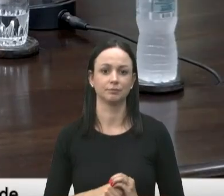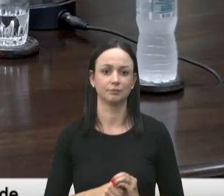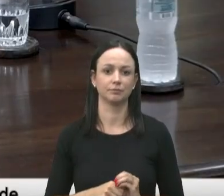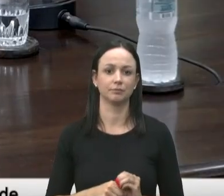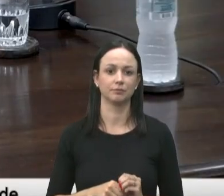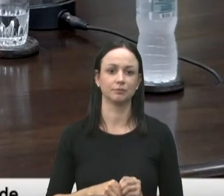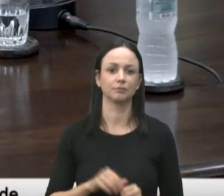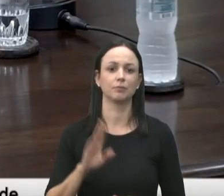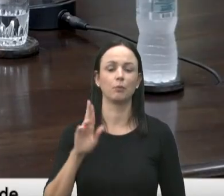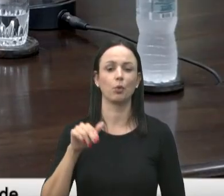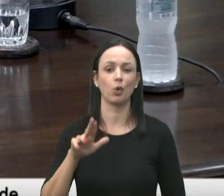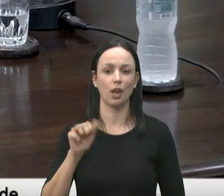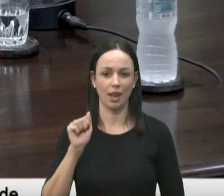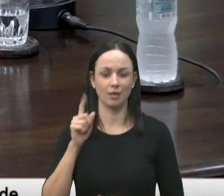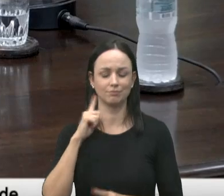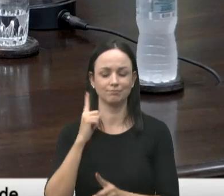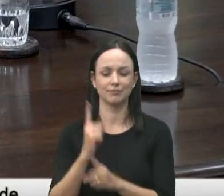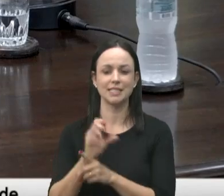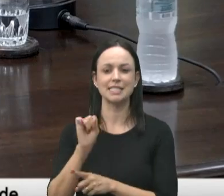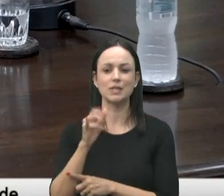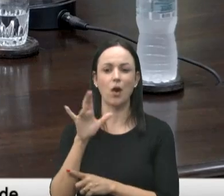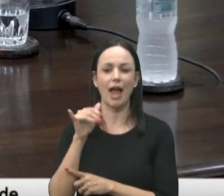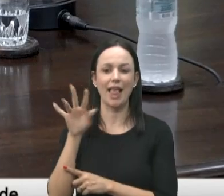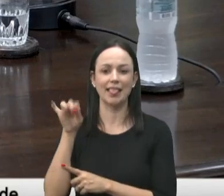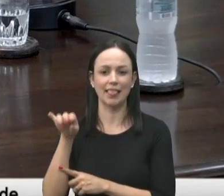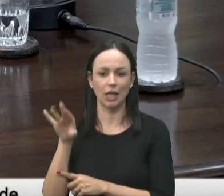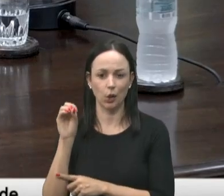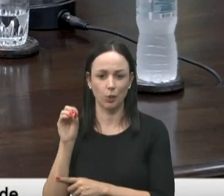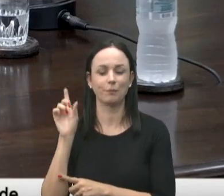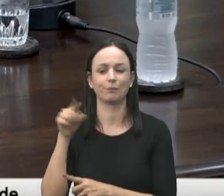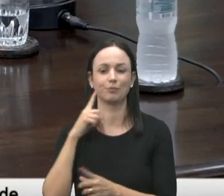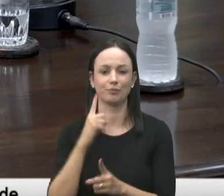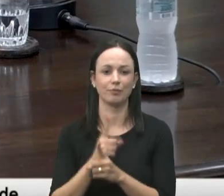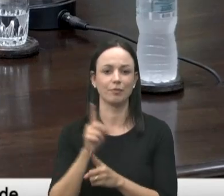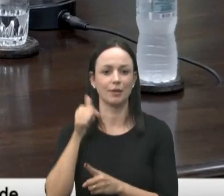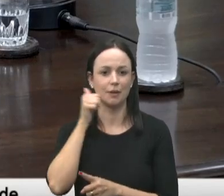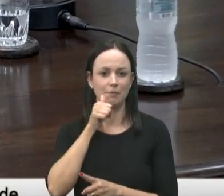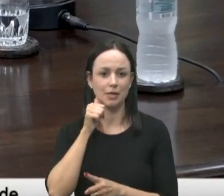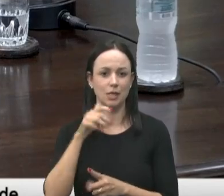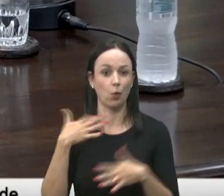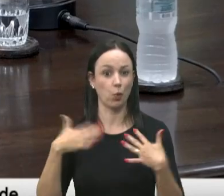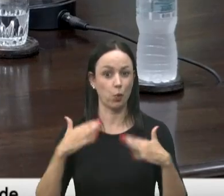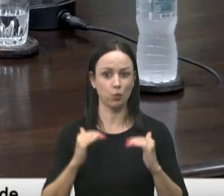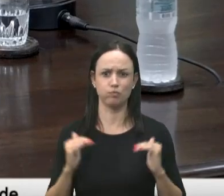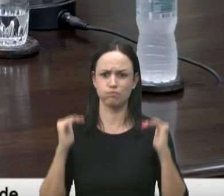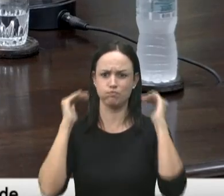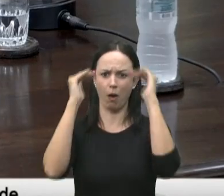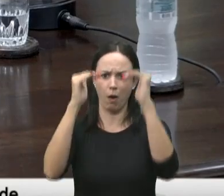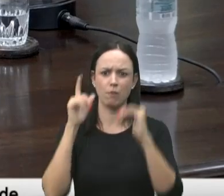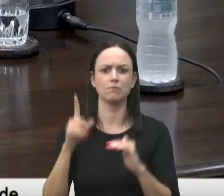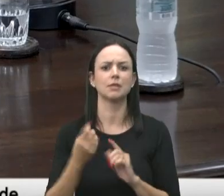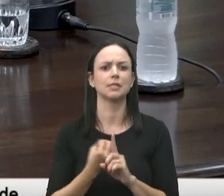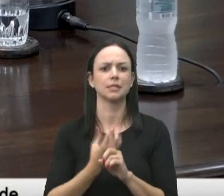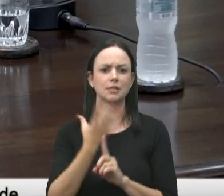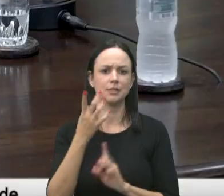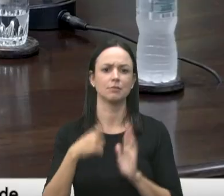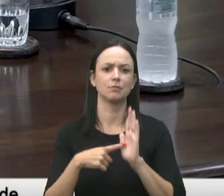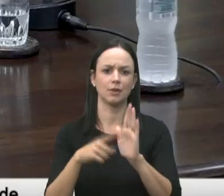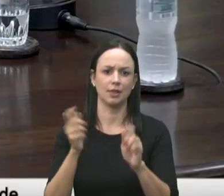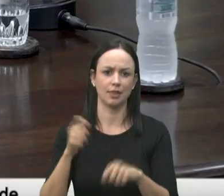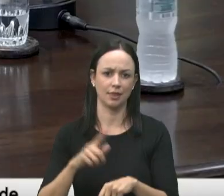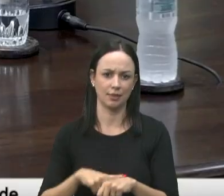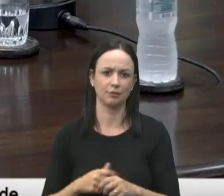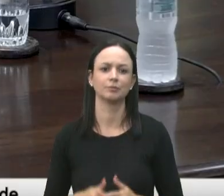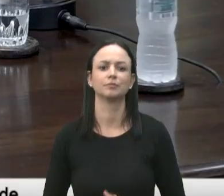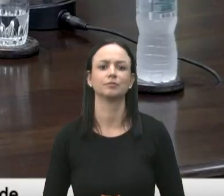Bruna São Caetano, vocês já localizam. Sigam essa menina, ela é muito potente e ela inspira, ela mostra que dá tempo.